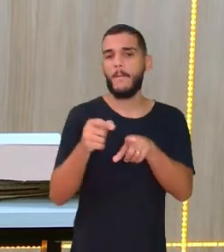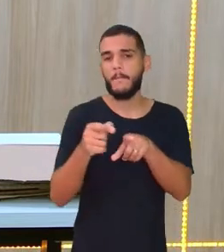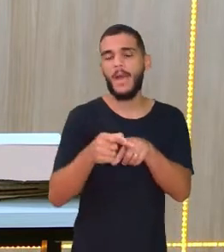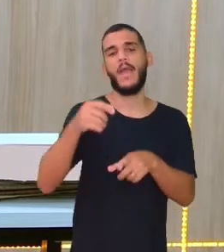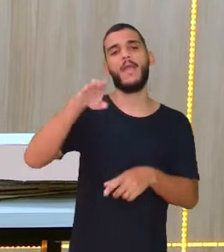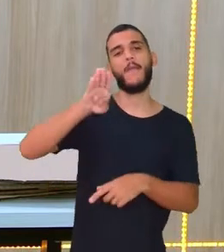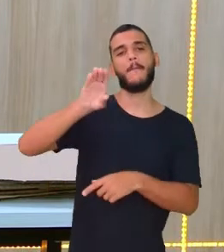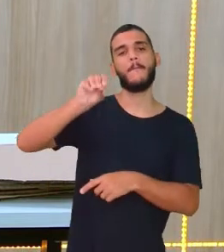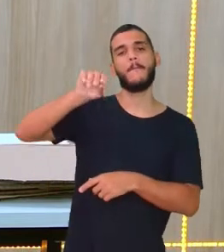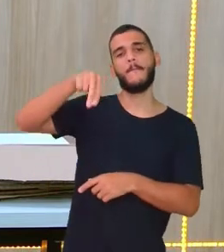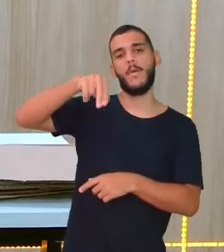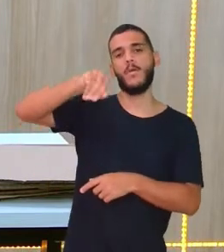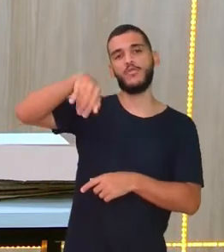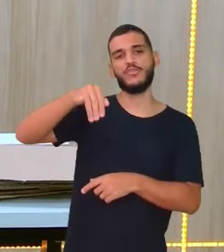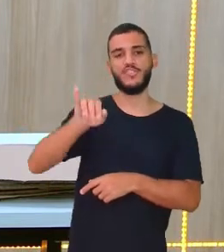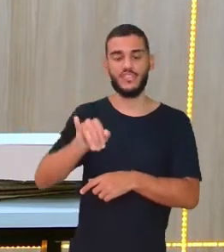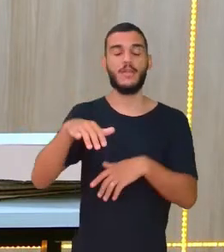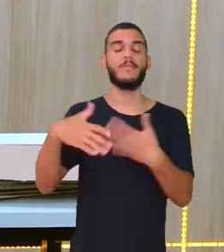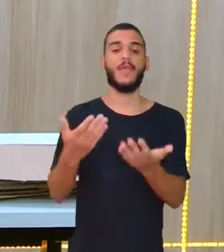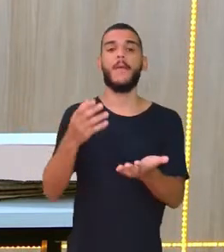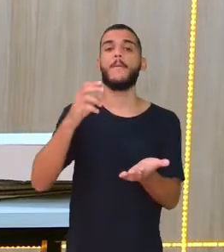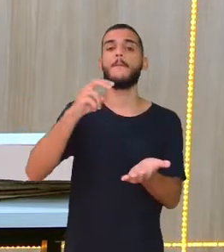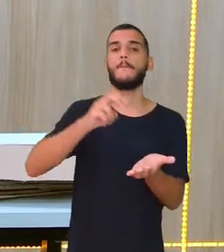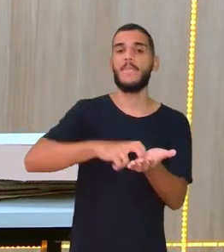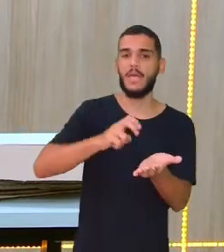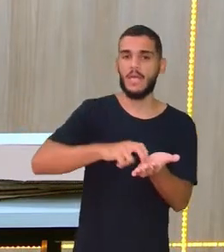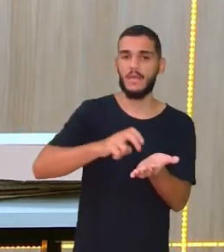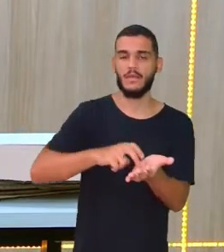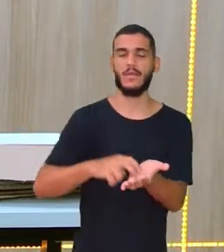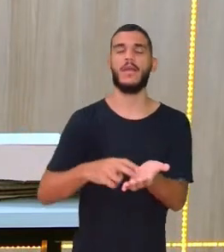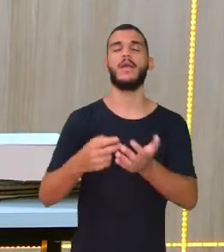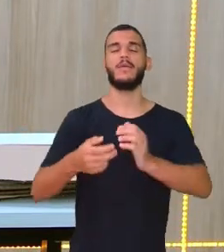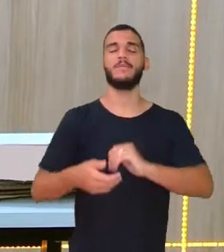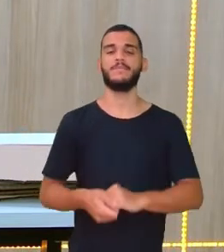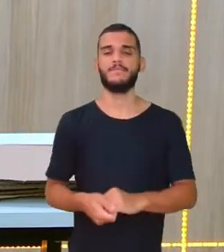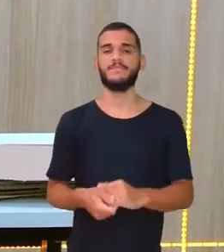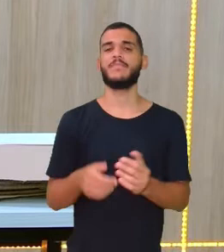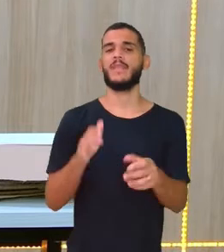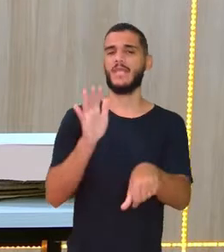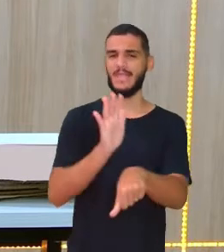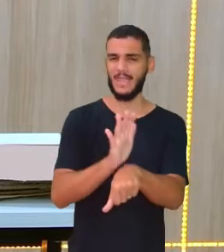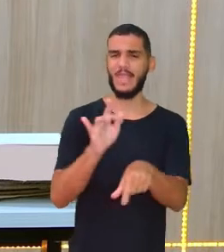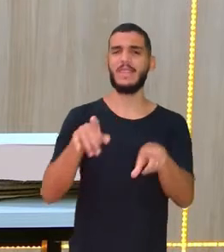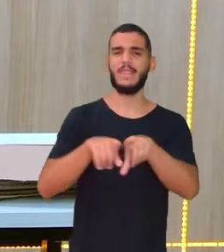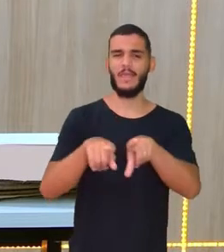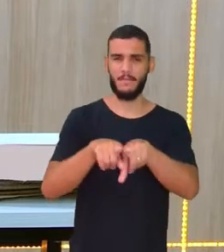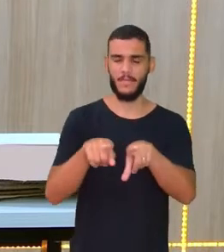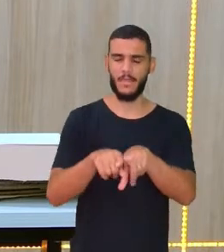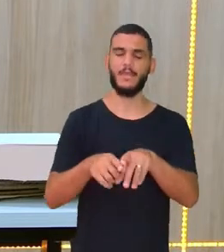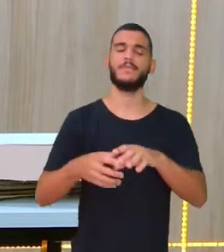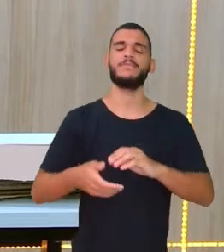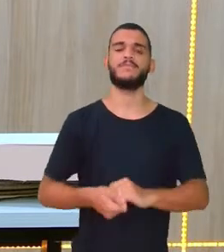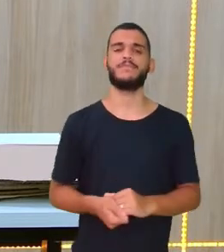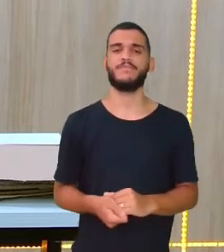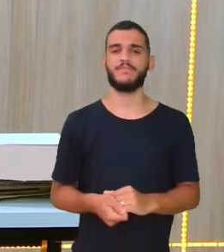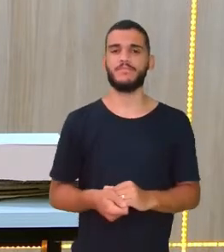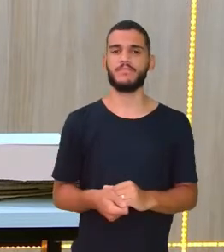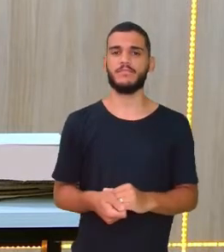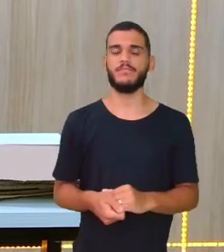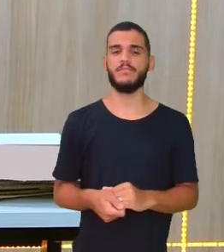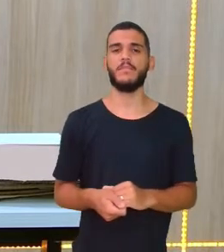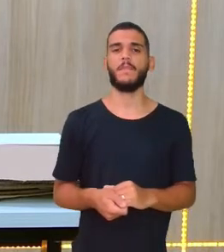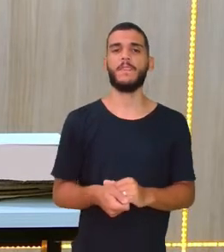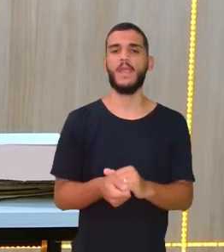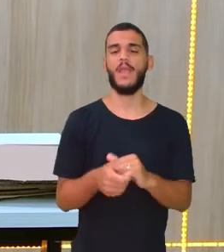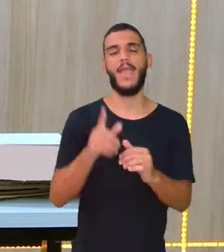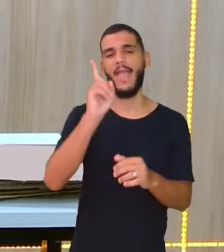pontos, pela manhã, na questão da Secretaria de Saúde, e à tarde está na unidade de saúde